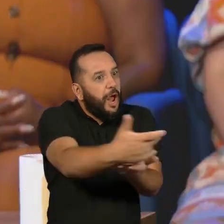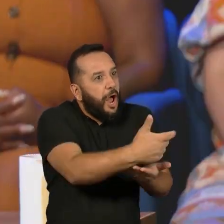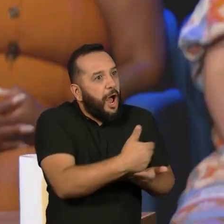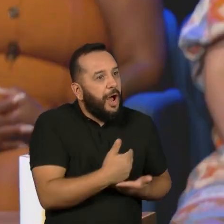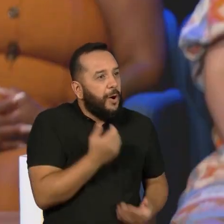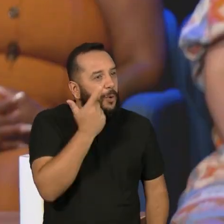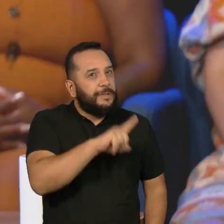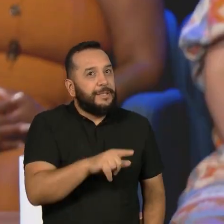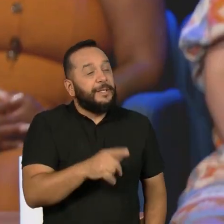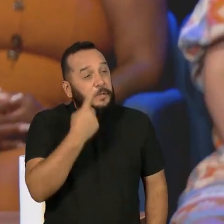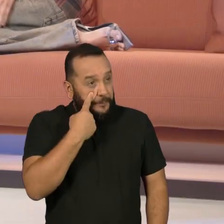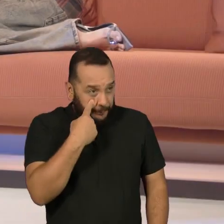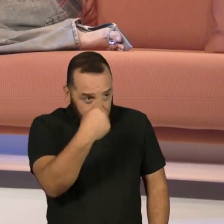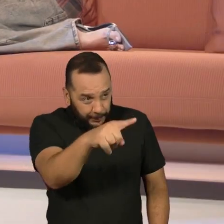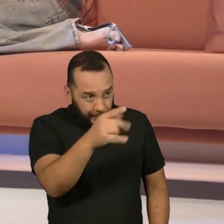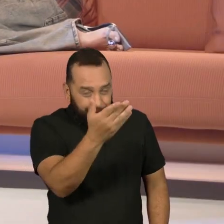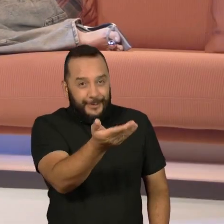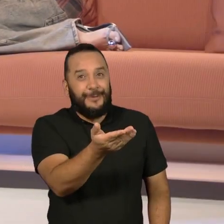André?